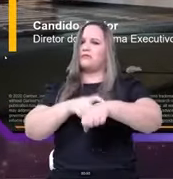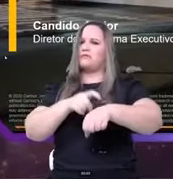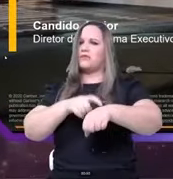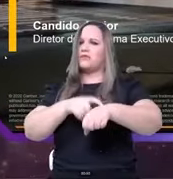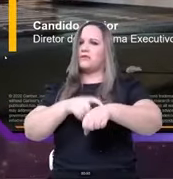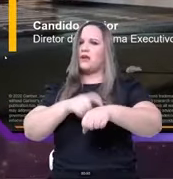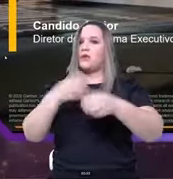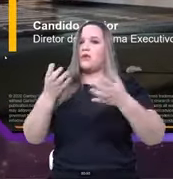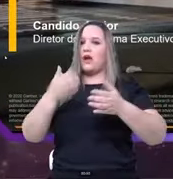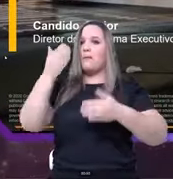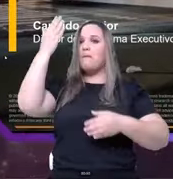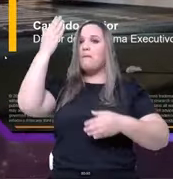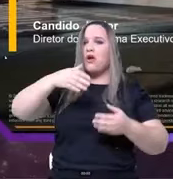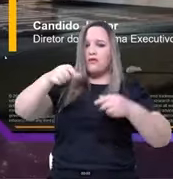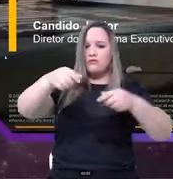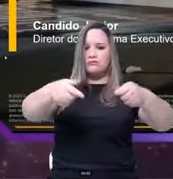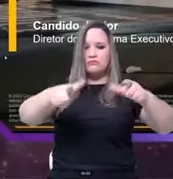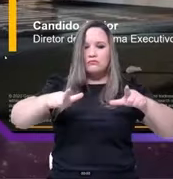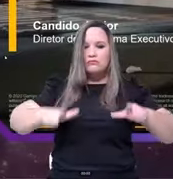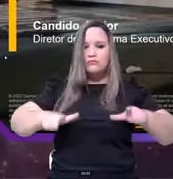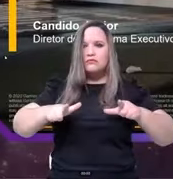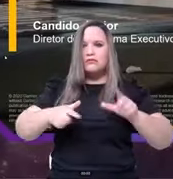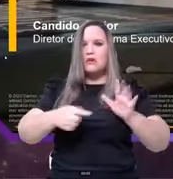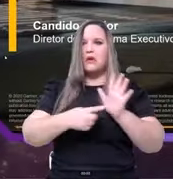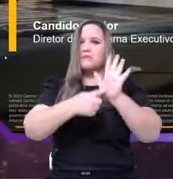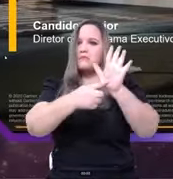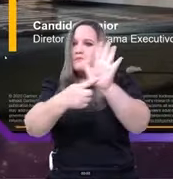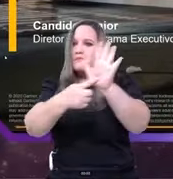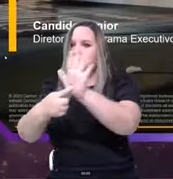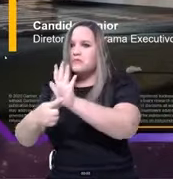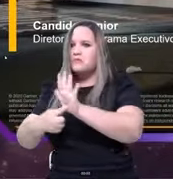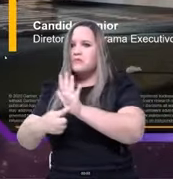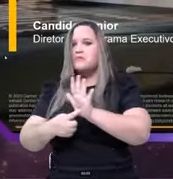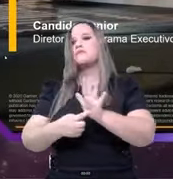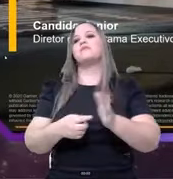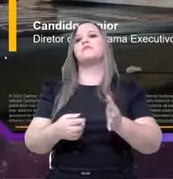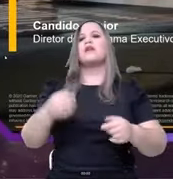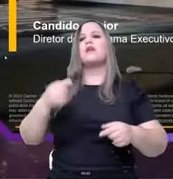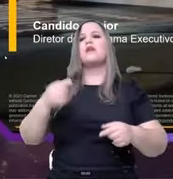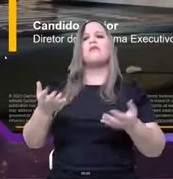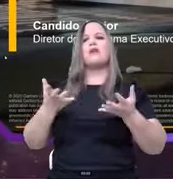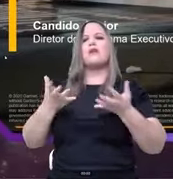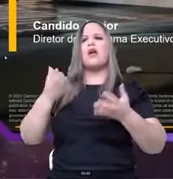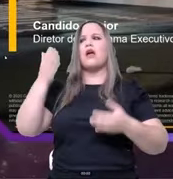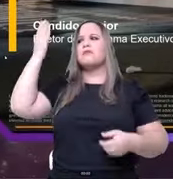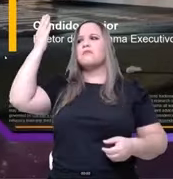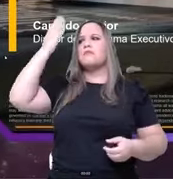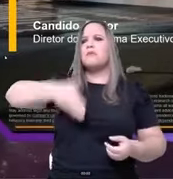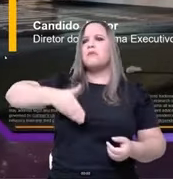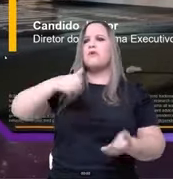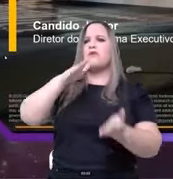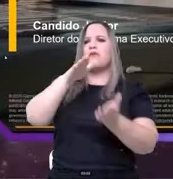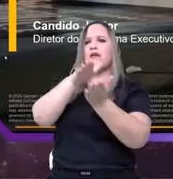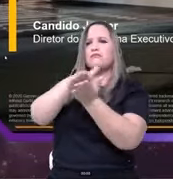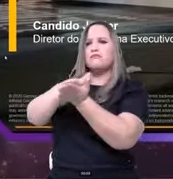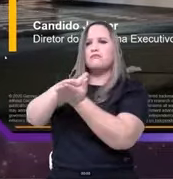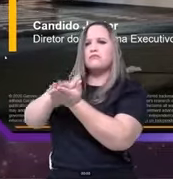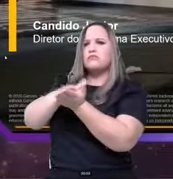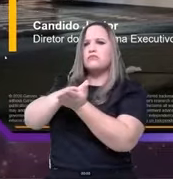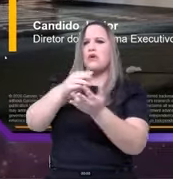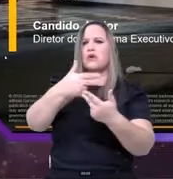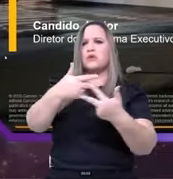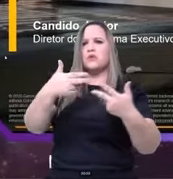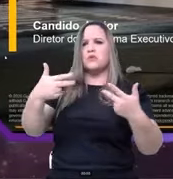provas aos autos e provar que as organizações ágeis, assim